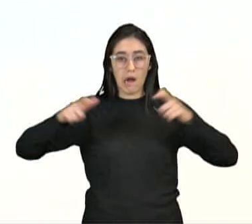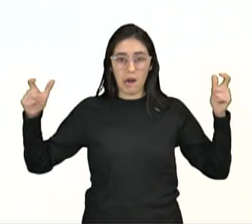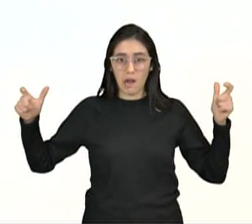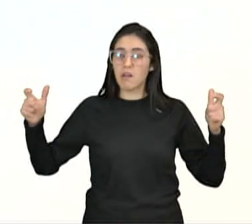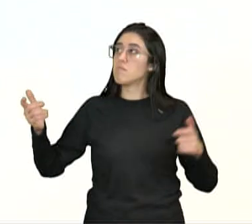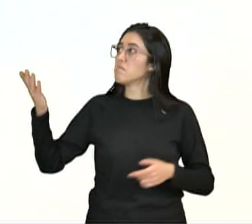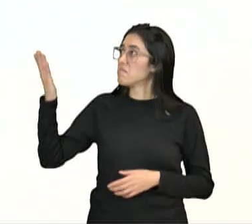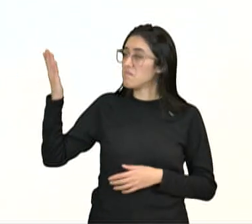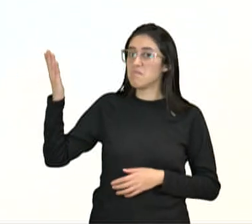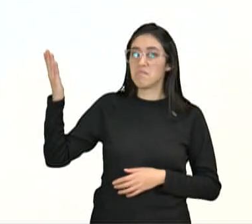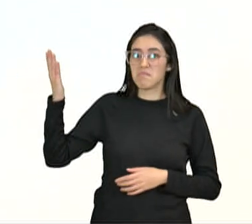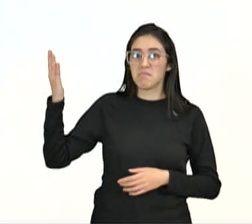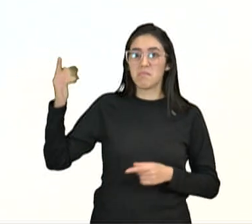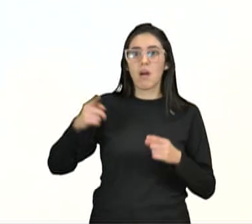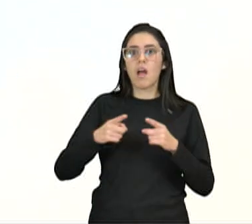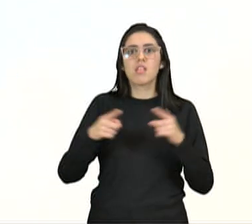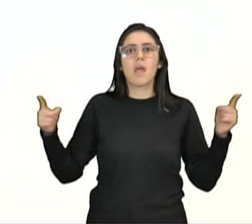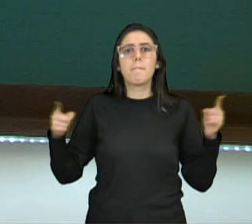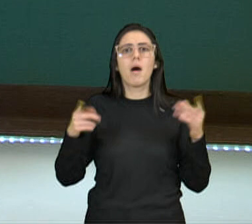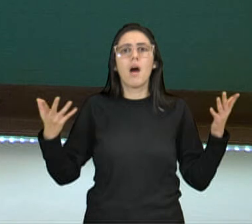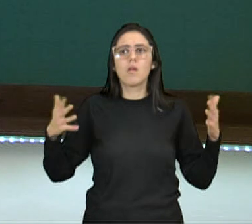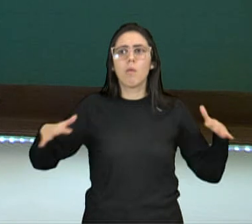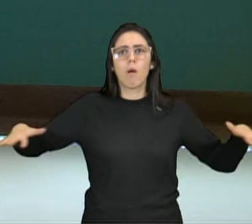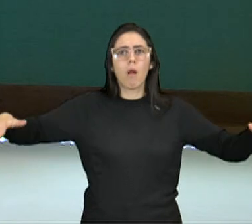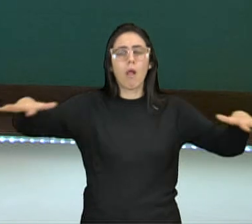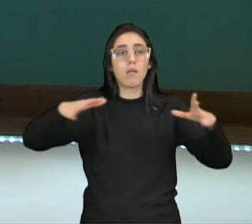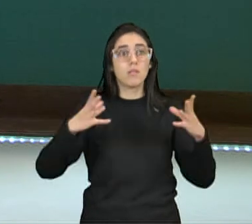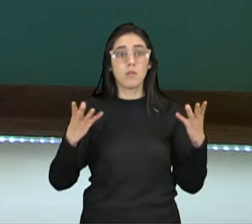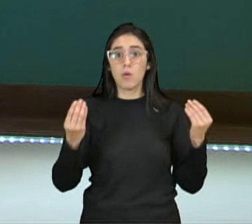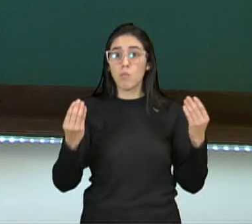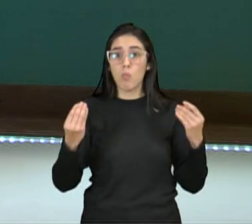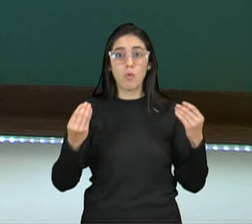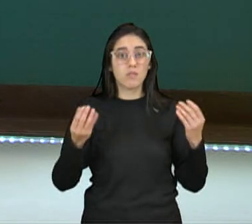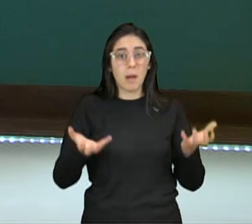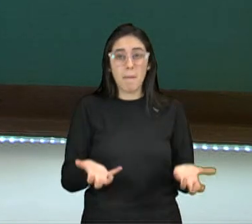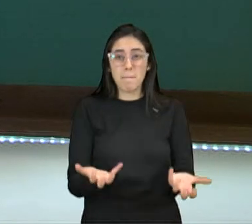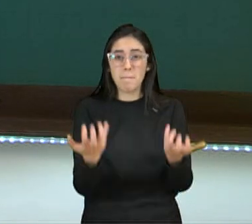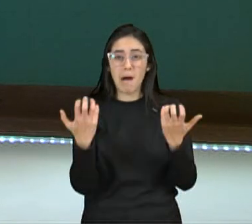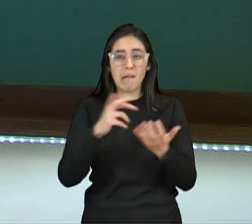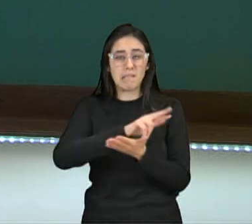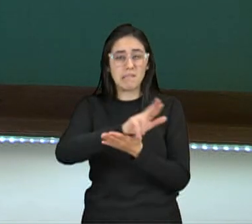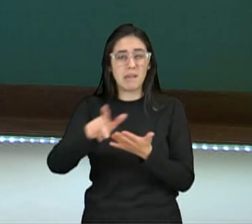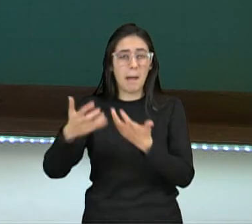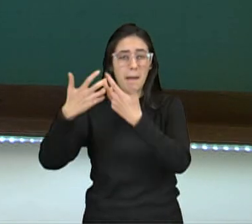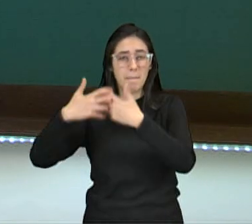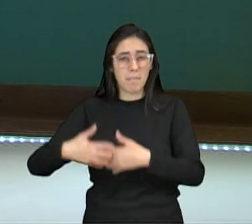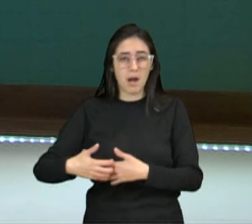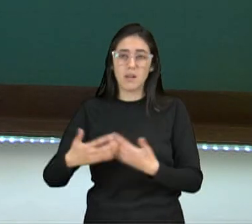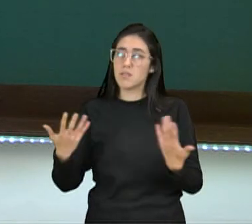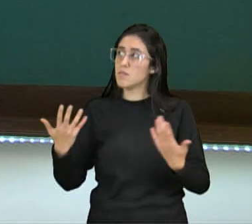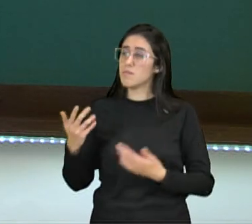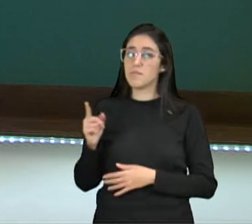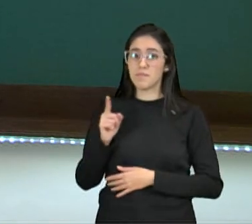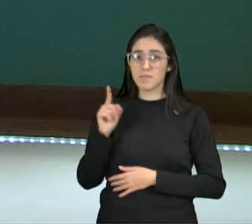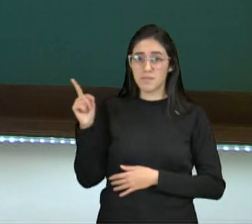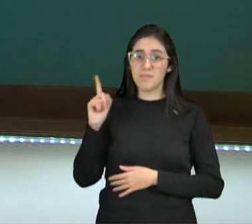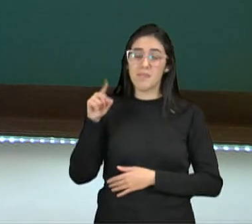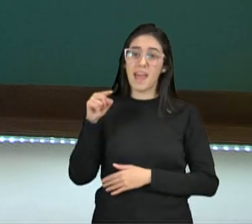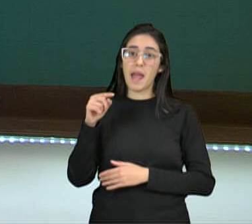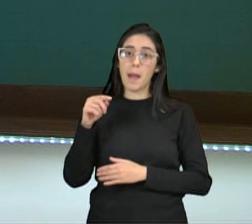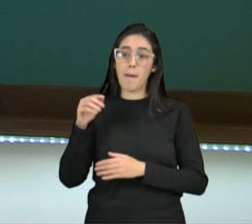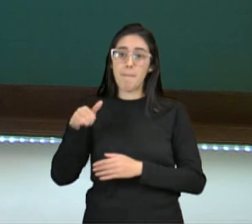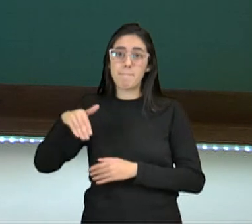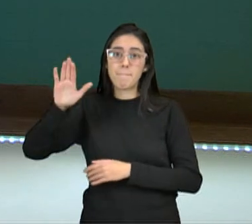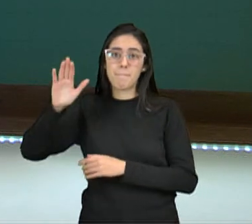área aqui para ter essa quantidade de máquinas? Uma colheitadeira é maior do que um carro. Então imagina qual é